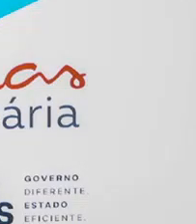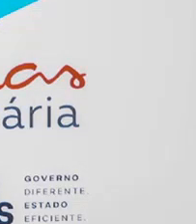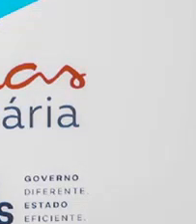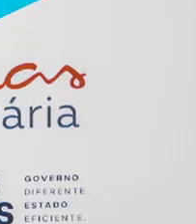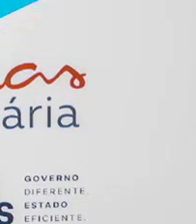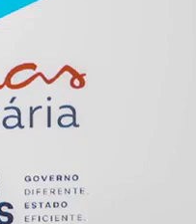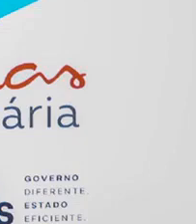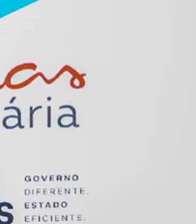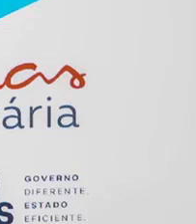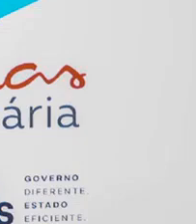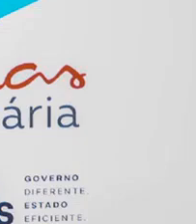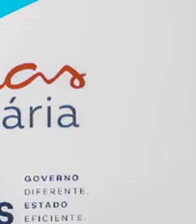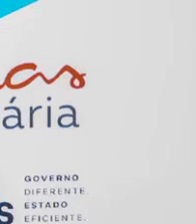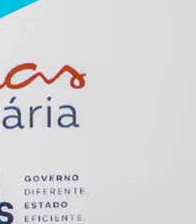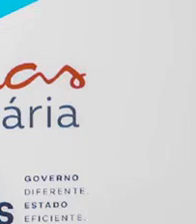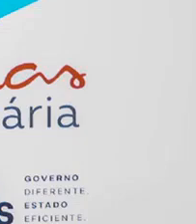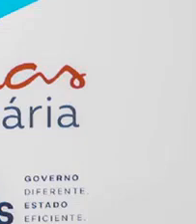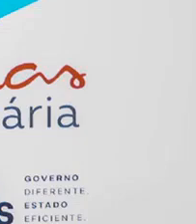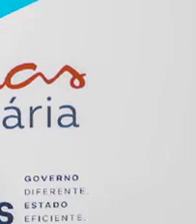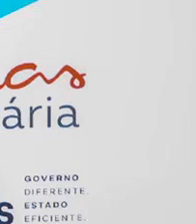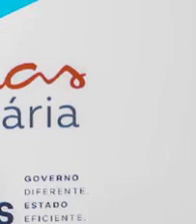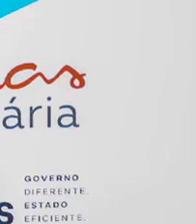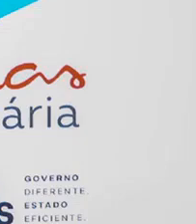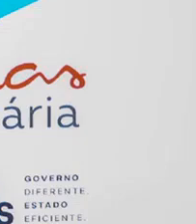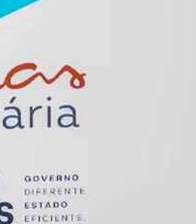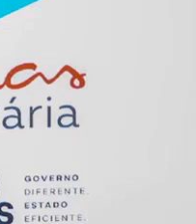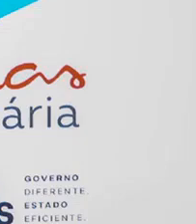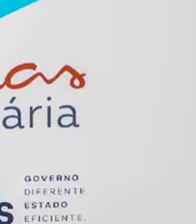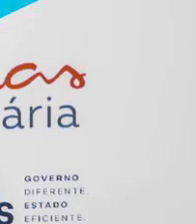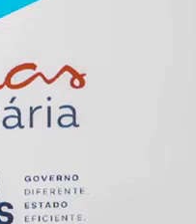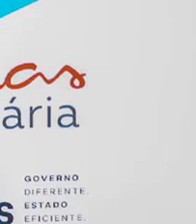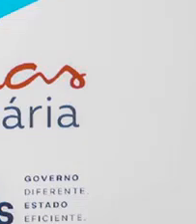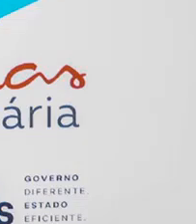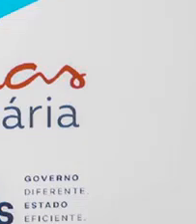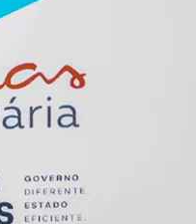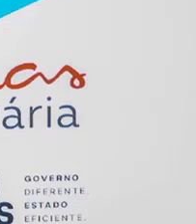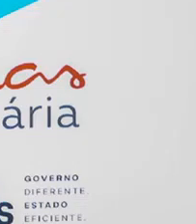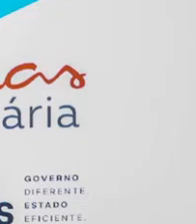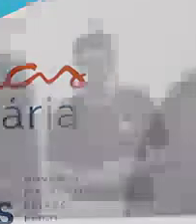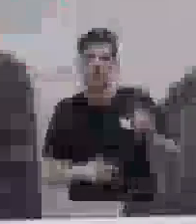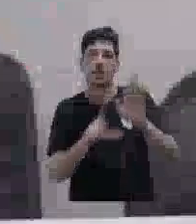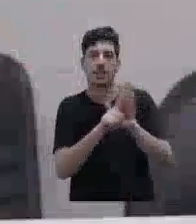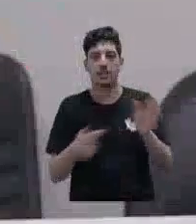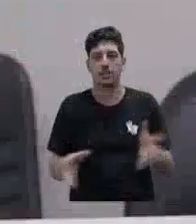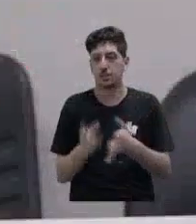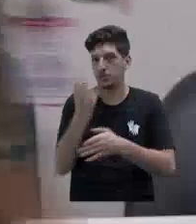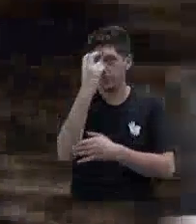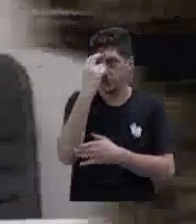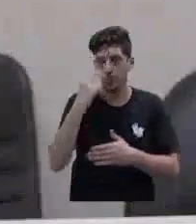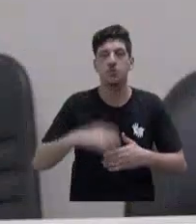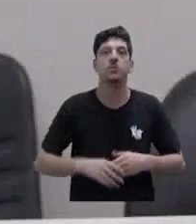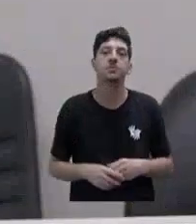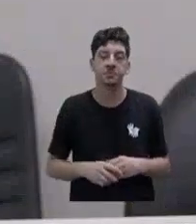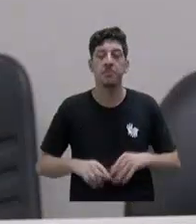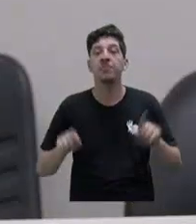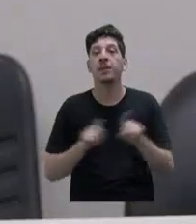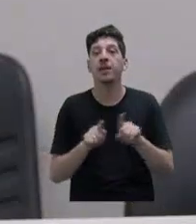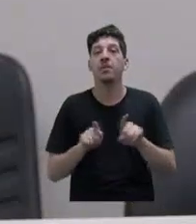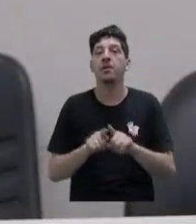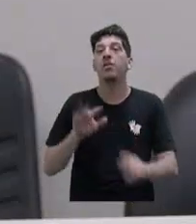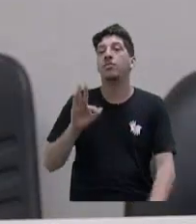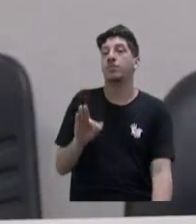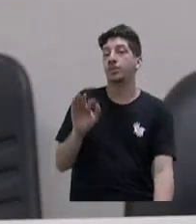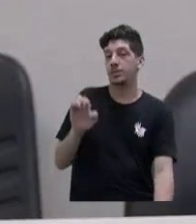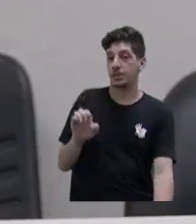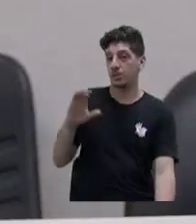milhões, daí também a necessidade de revisão da lei de incentivo à cultura. O Fundo Estadual de